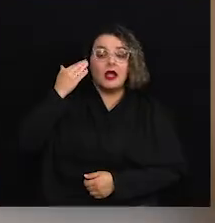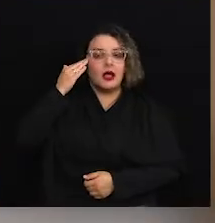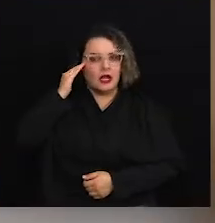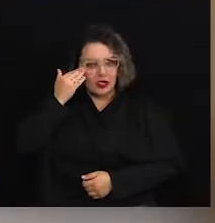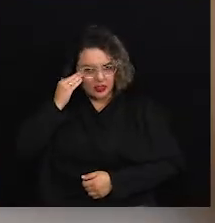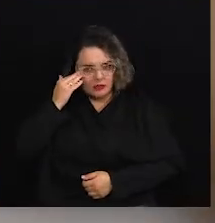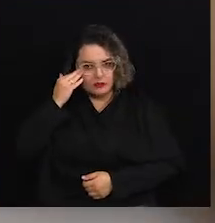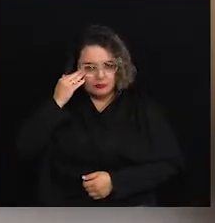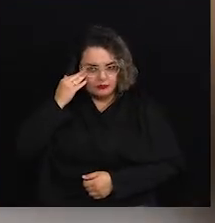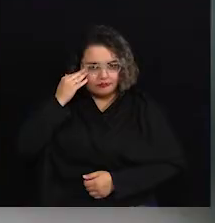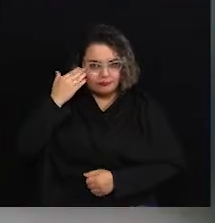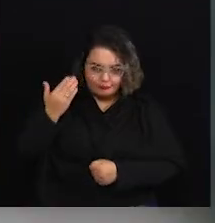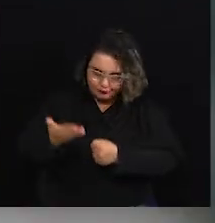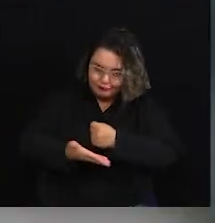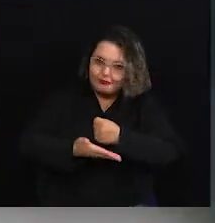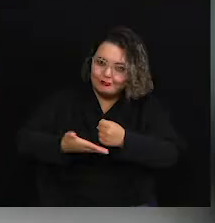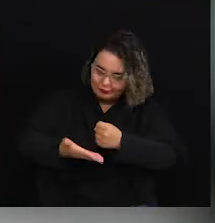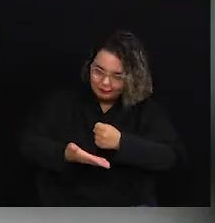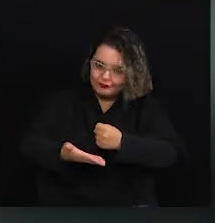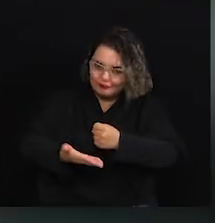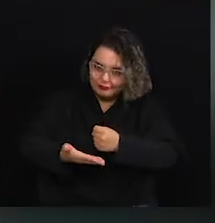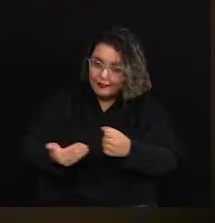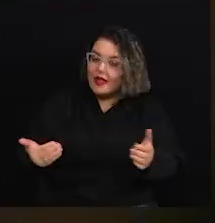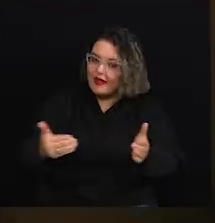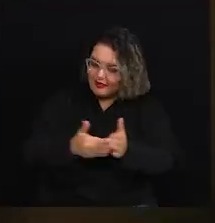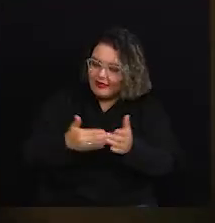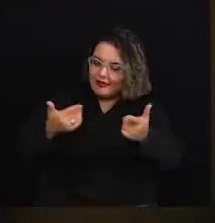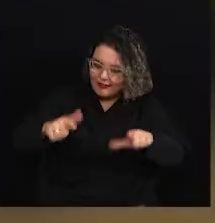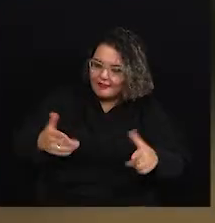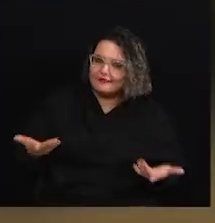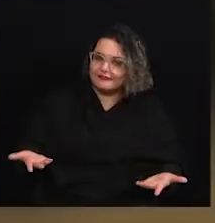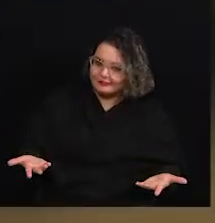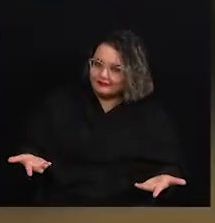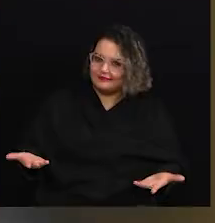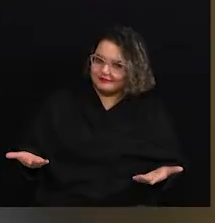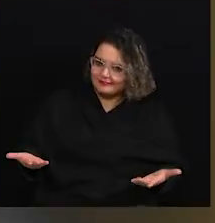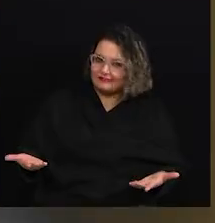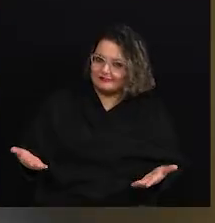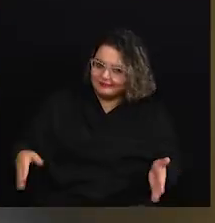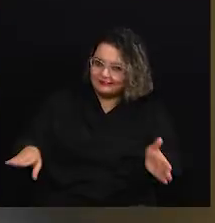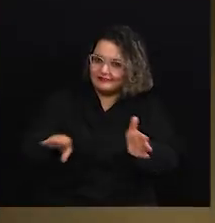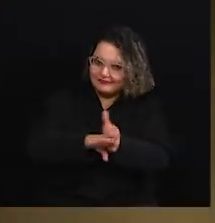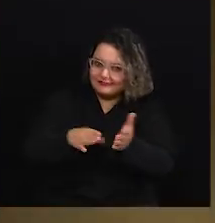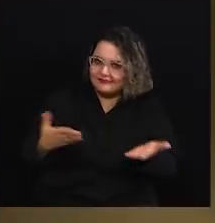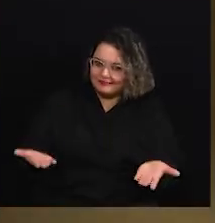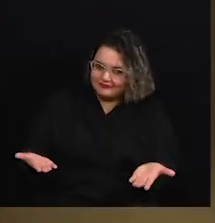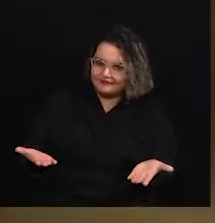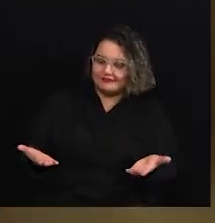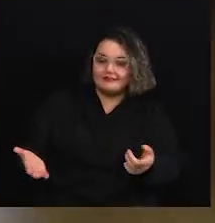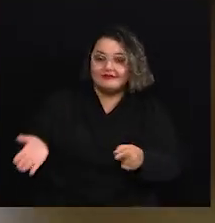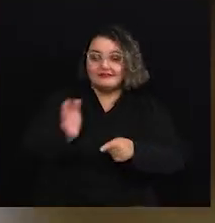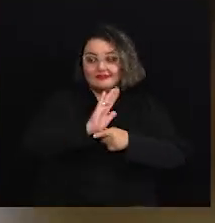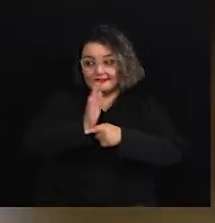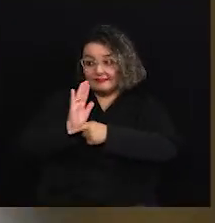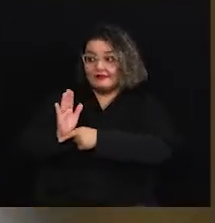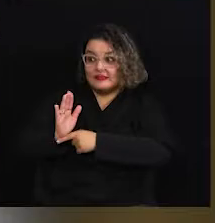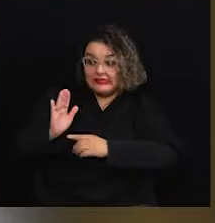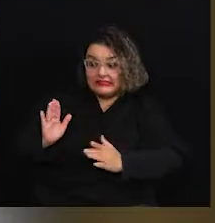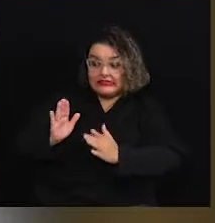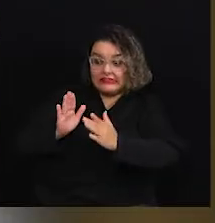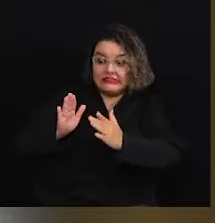importante para entender os princípios que o levaram até onde ele chegou. Além disso, o filme também aborda